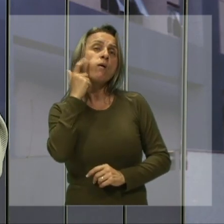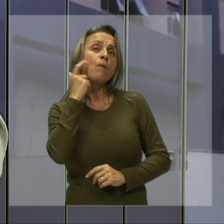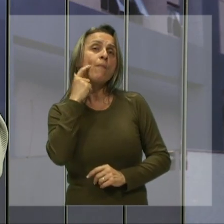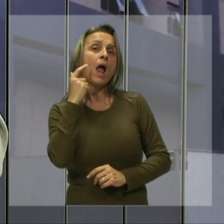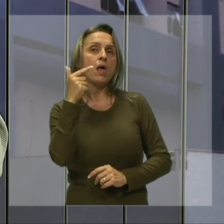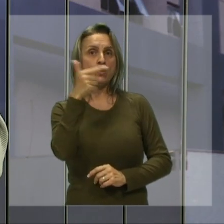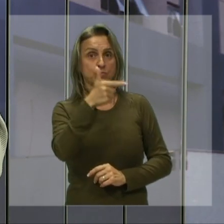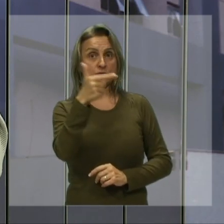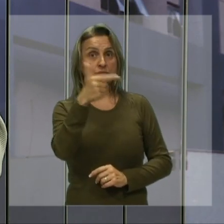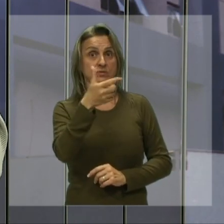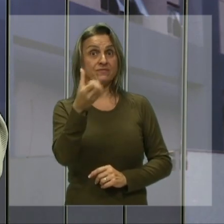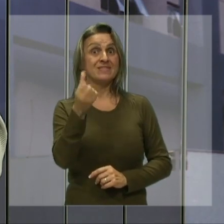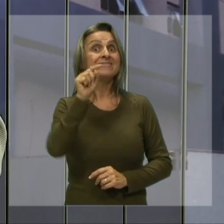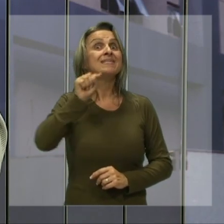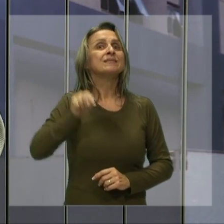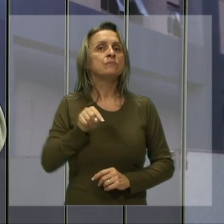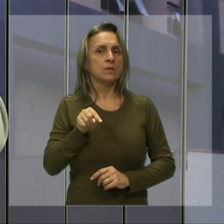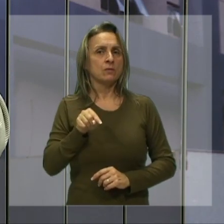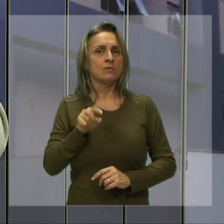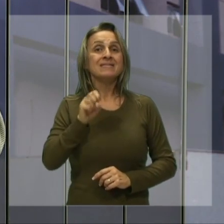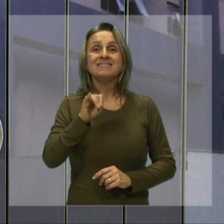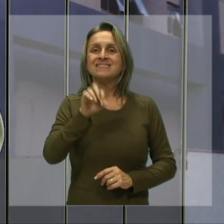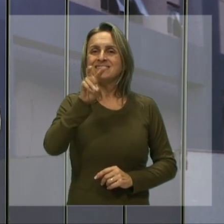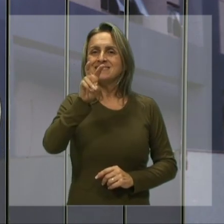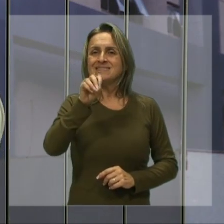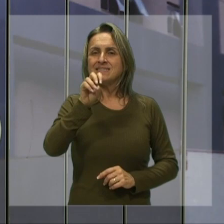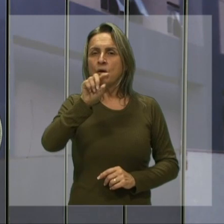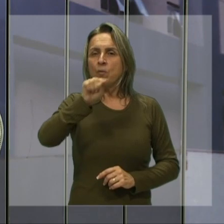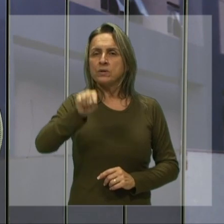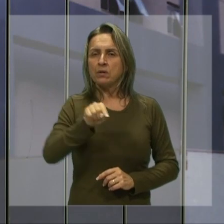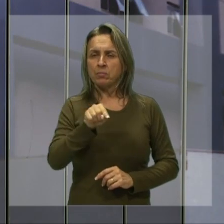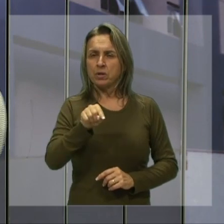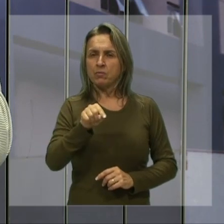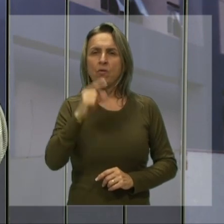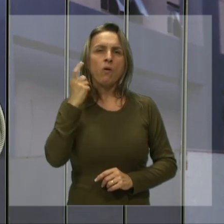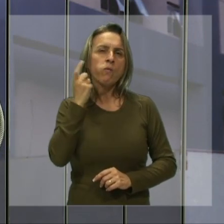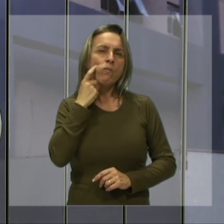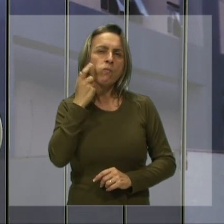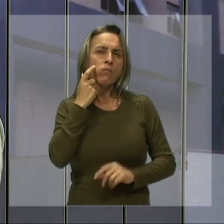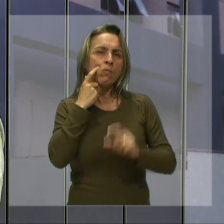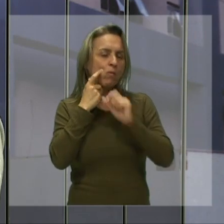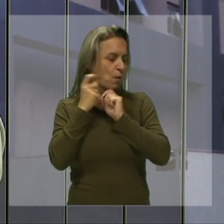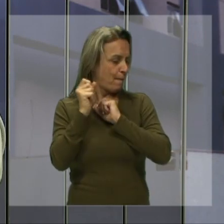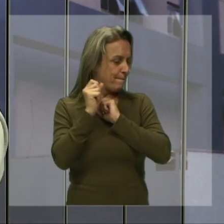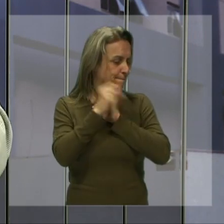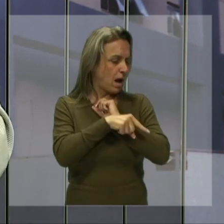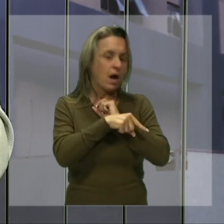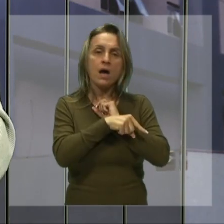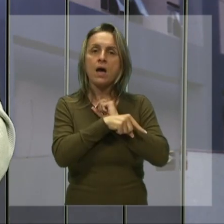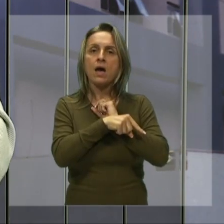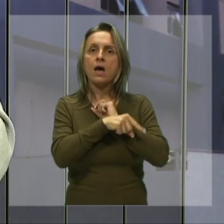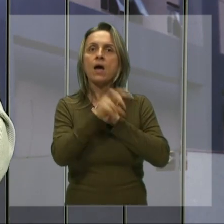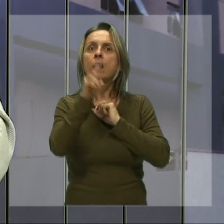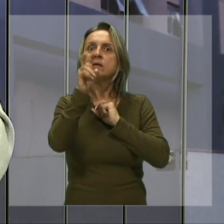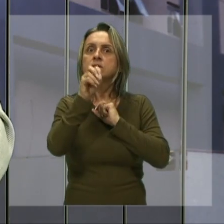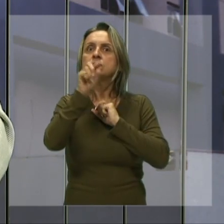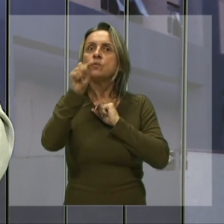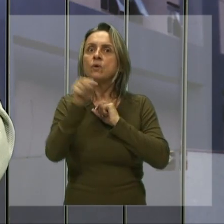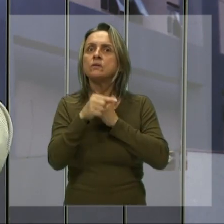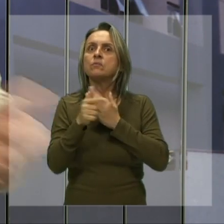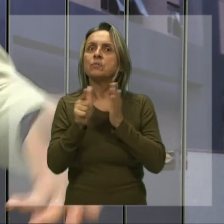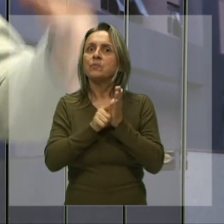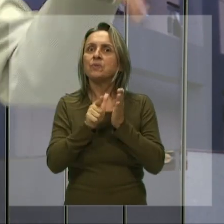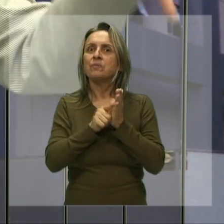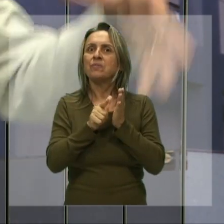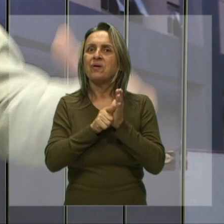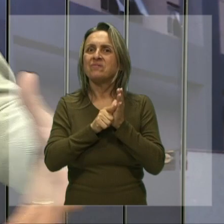habitantes em Itajaí. Se 50 mil abrir a balinha e jogar o papel no chão e achar que é só ele que está jogando, são 50 mil papéis.